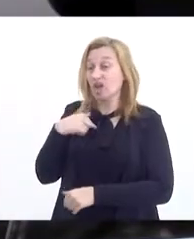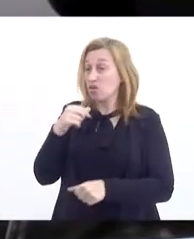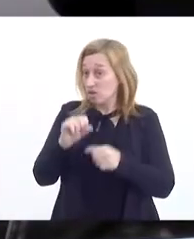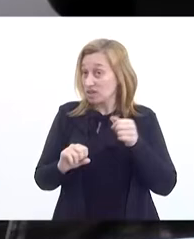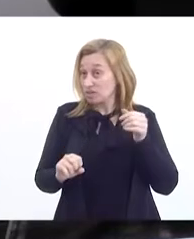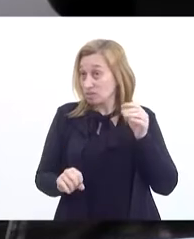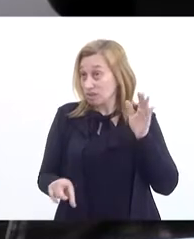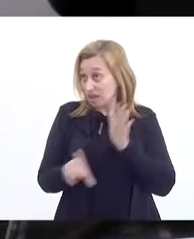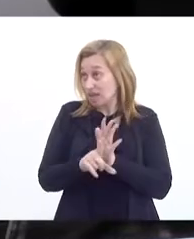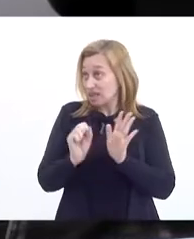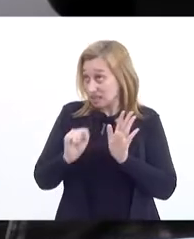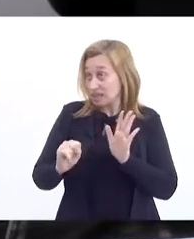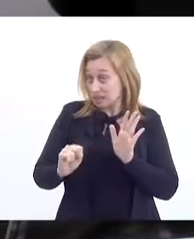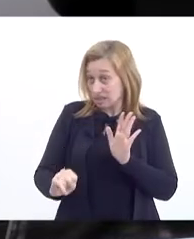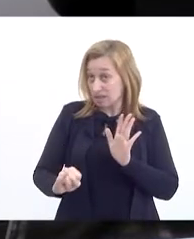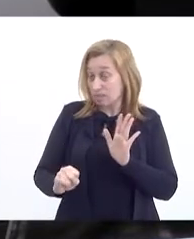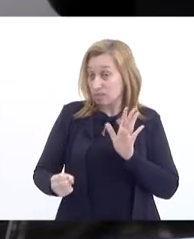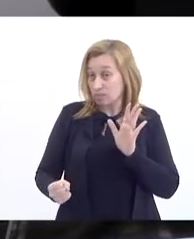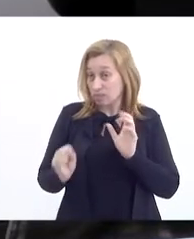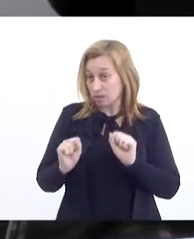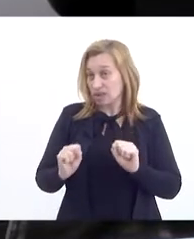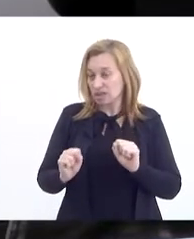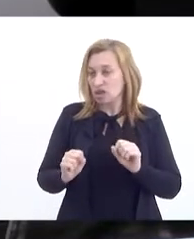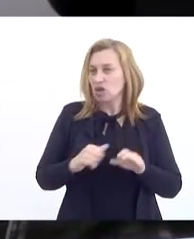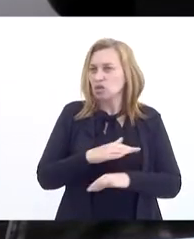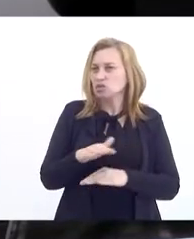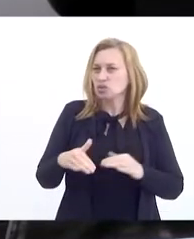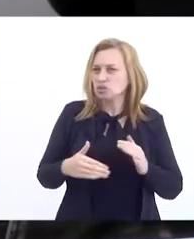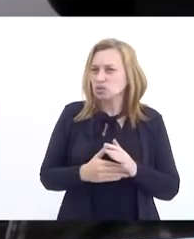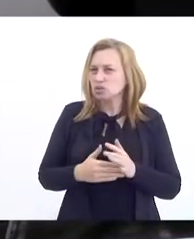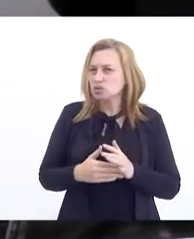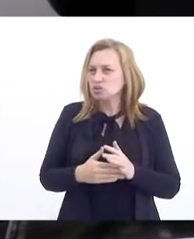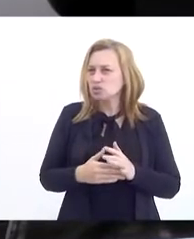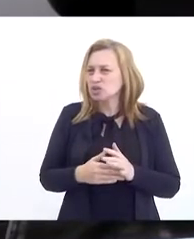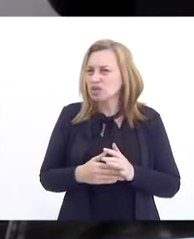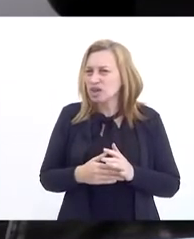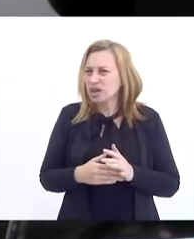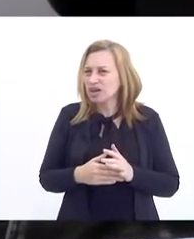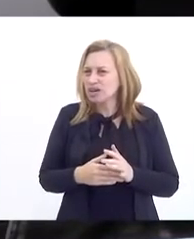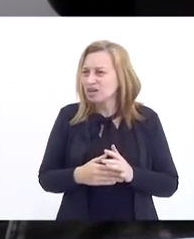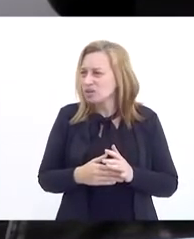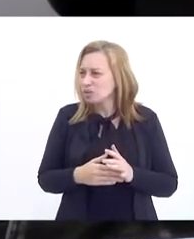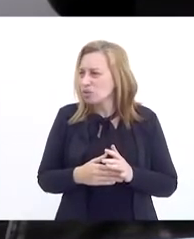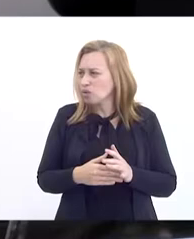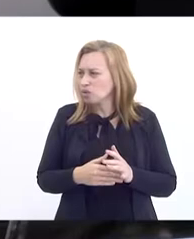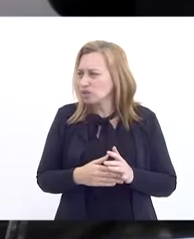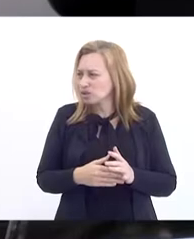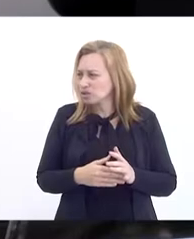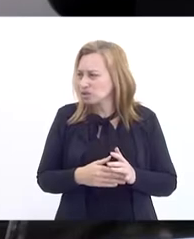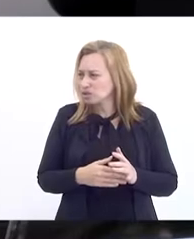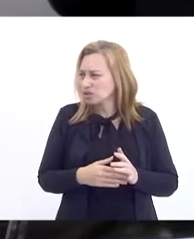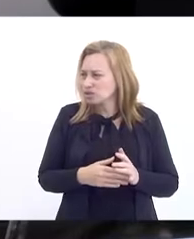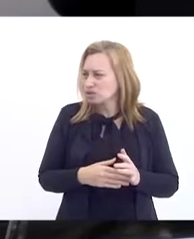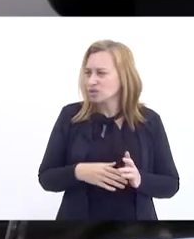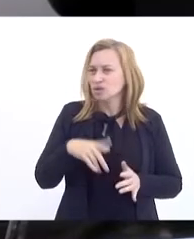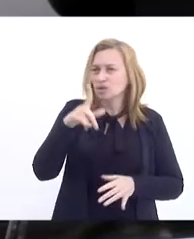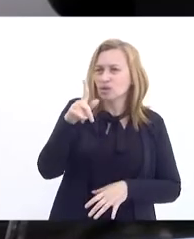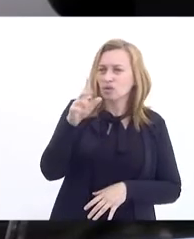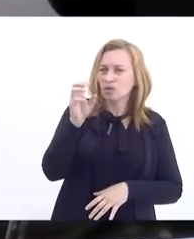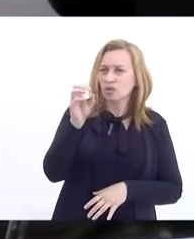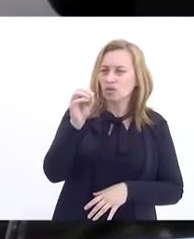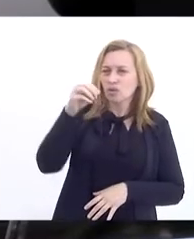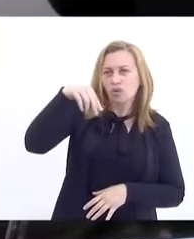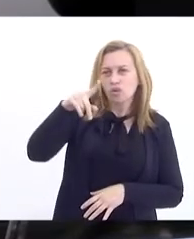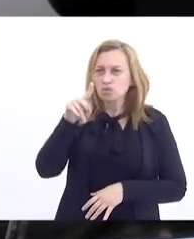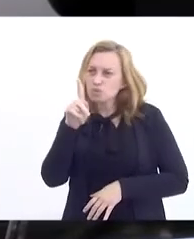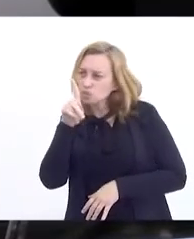lei que todas as gôndolas estivessem na forma horizontal, com as suas